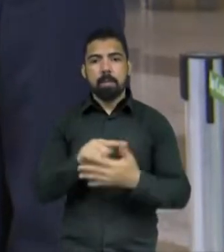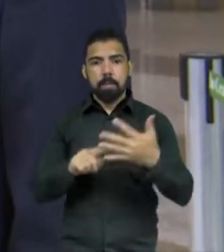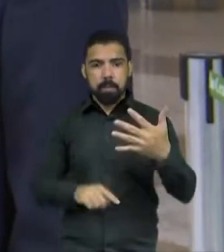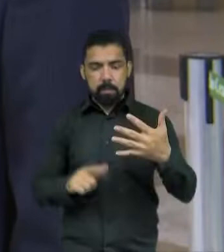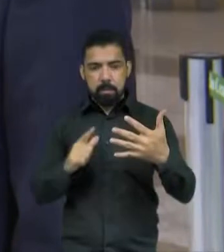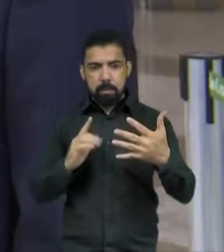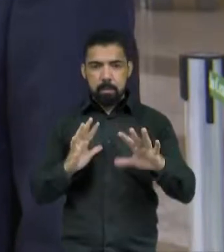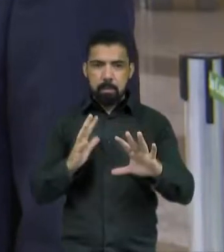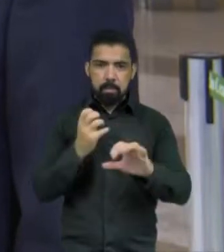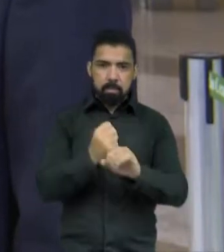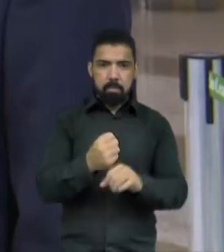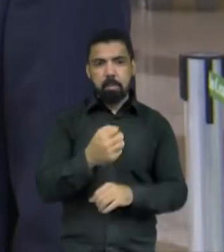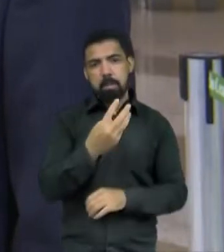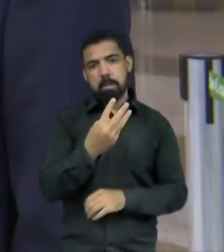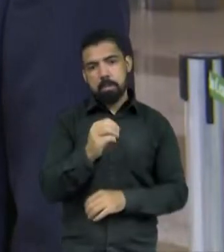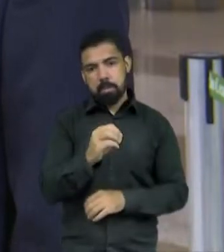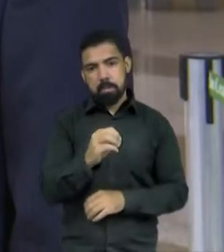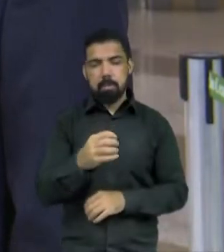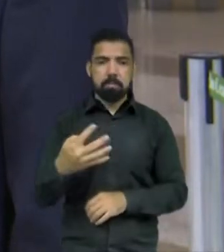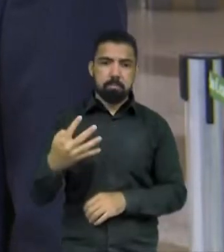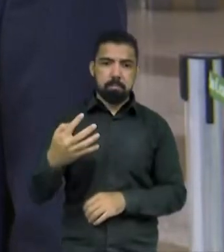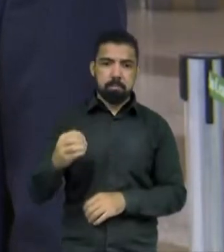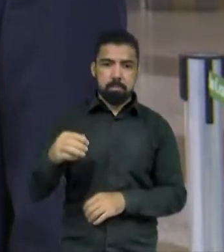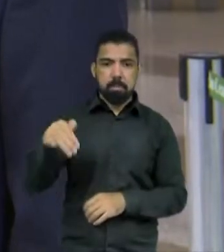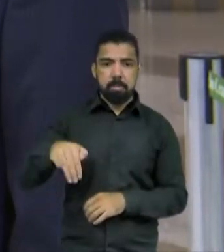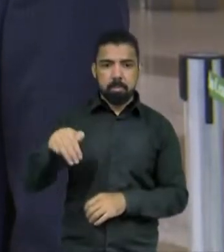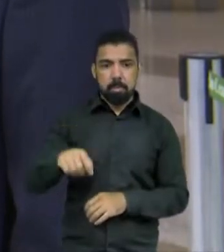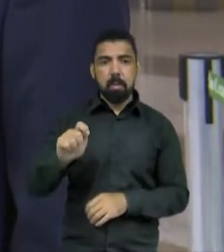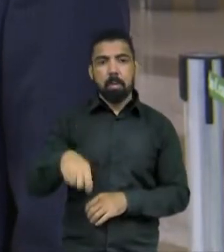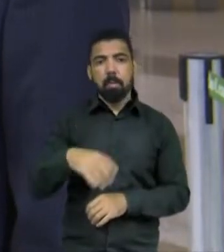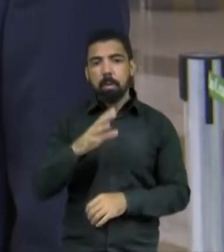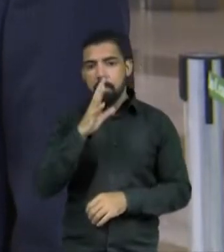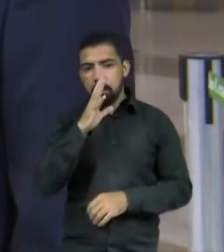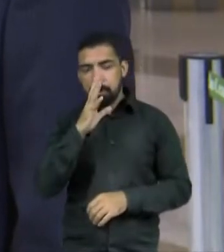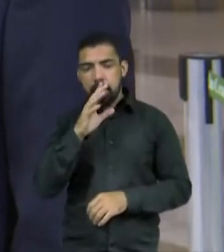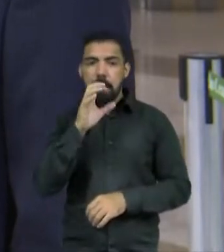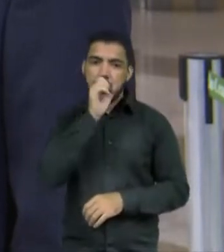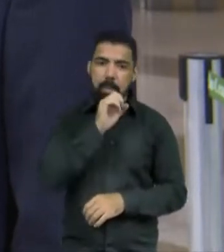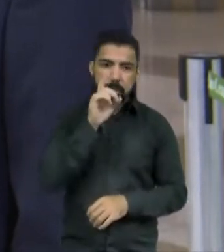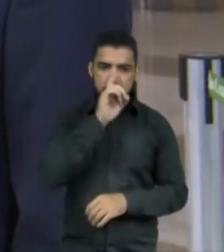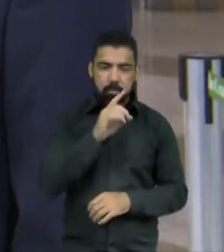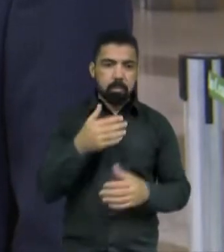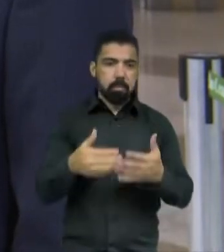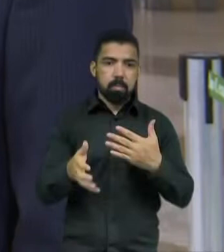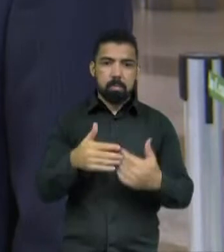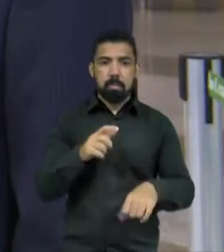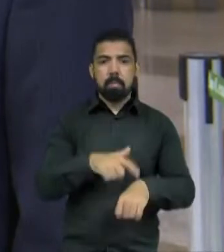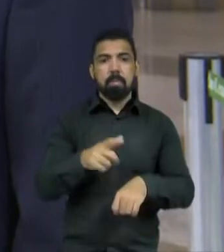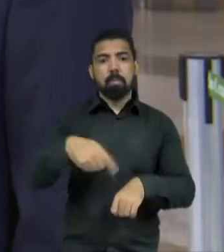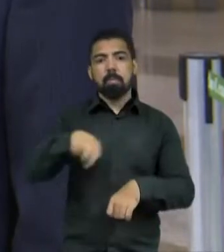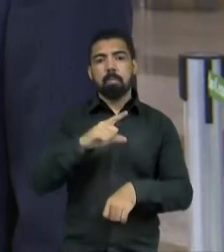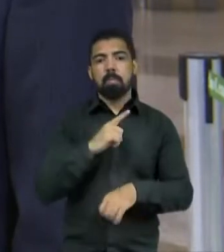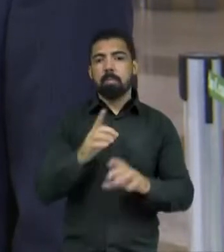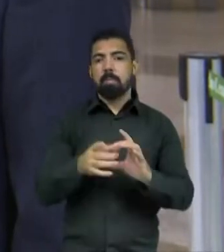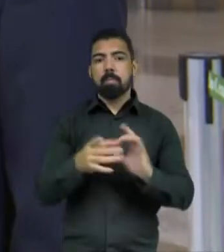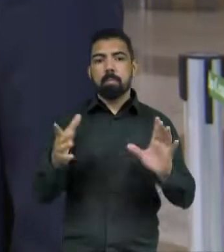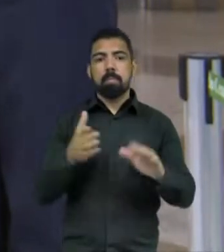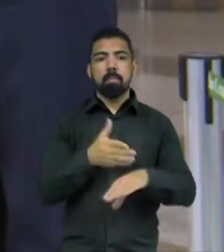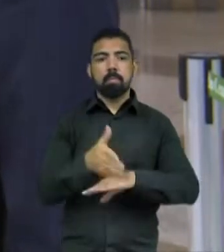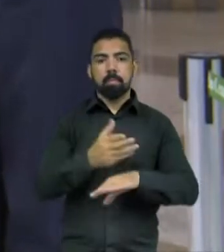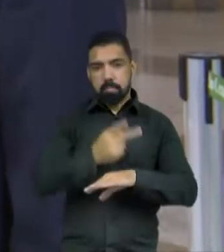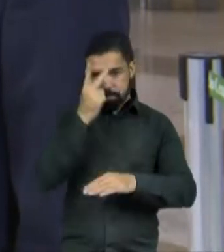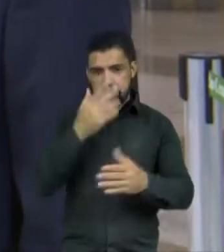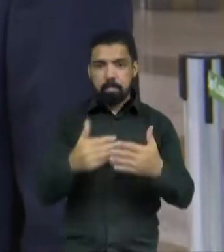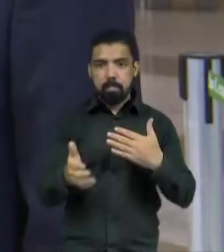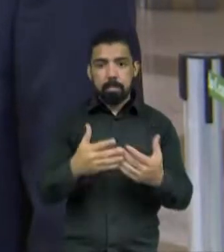40 minutos. Então, podemos assistir também aos finais de semana, ou seja, no horário em que tiver disponibilidade. É acessível a todos. Muito